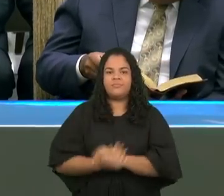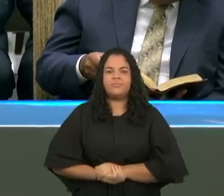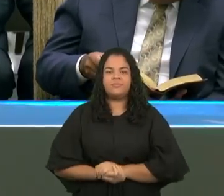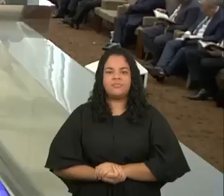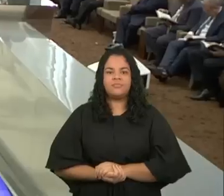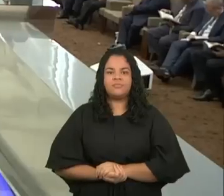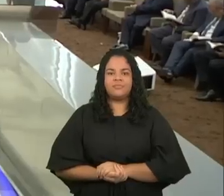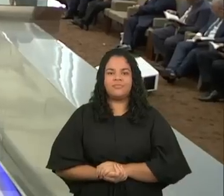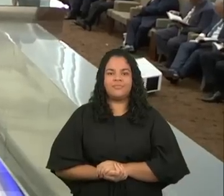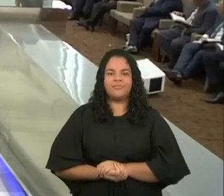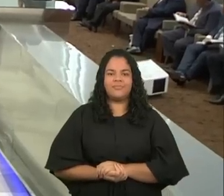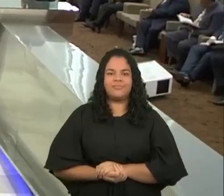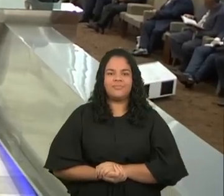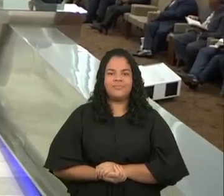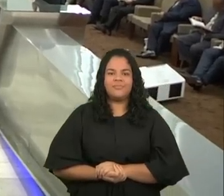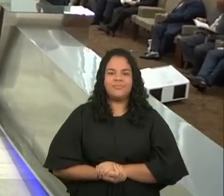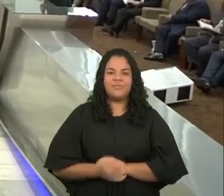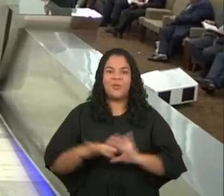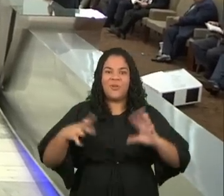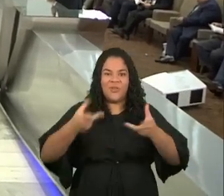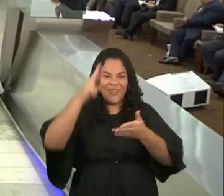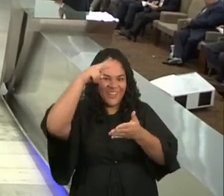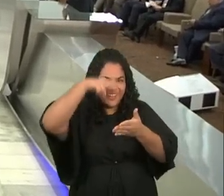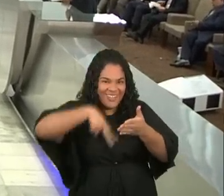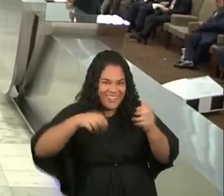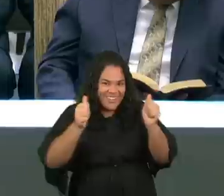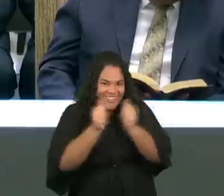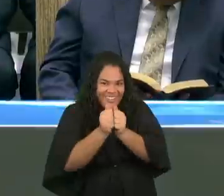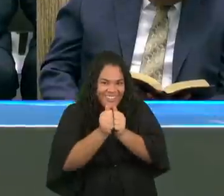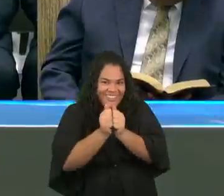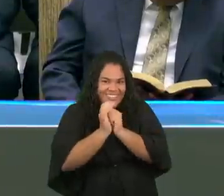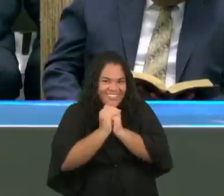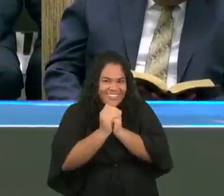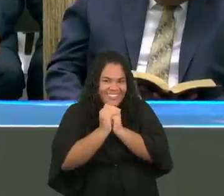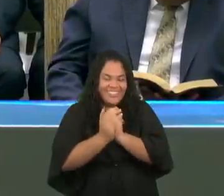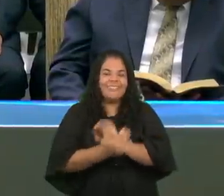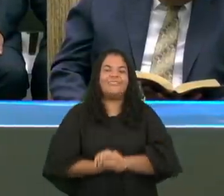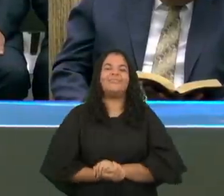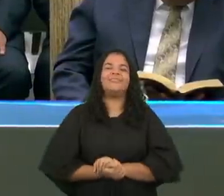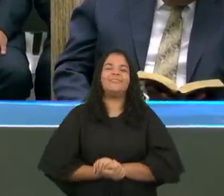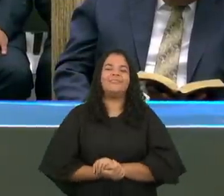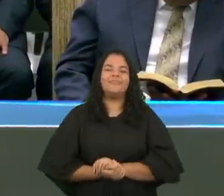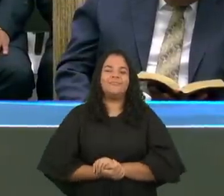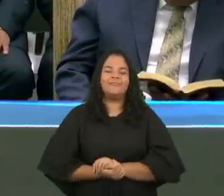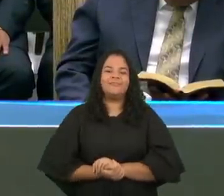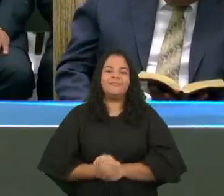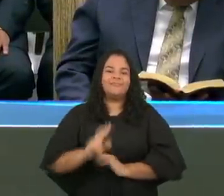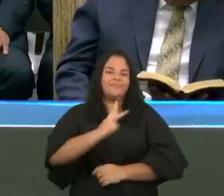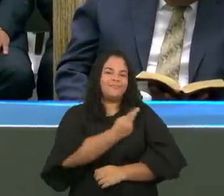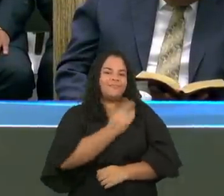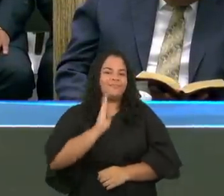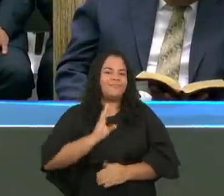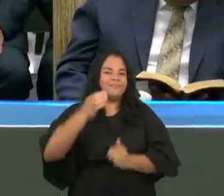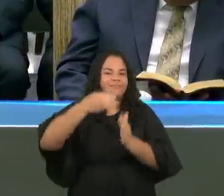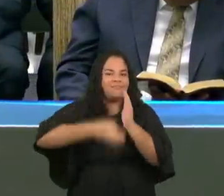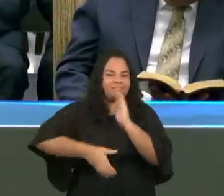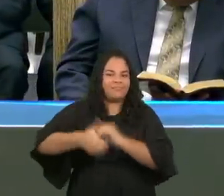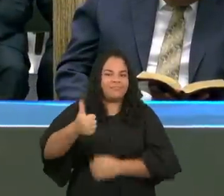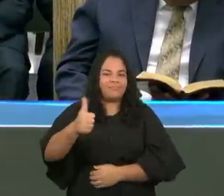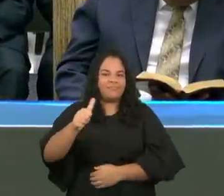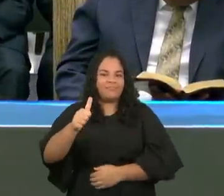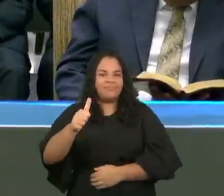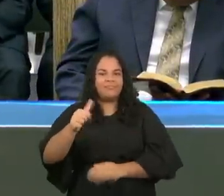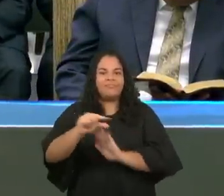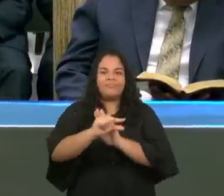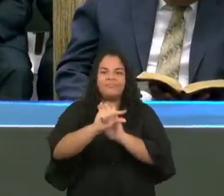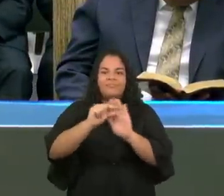Vamos ler juntos o versículo 11, versículo 2, versículo 3 e o versículo